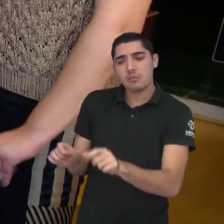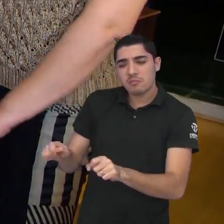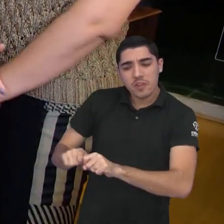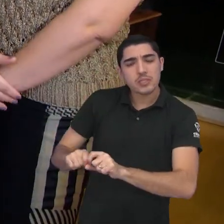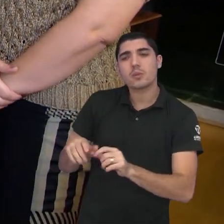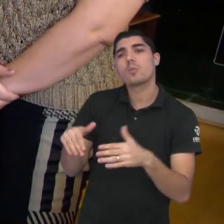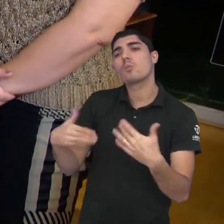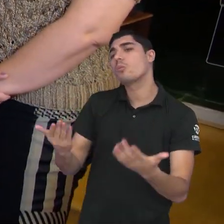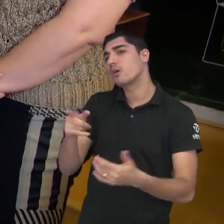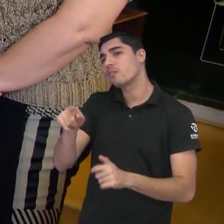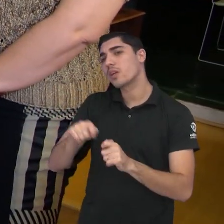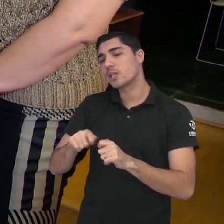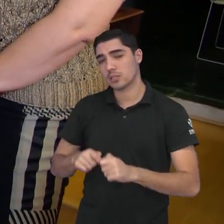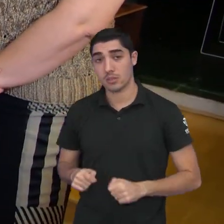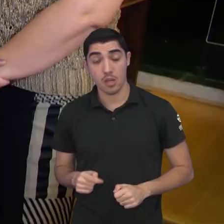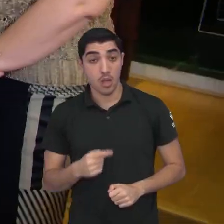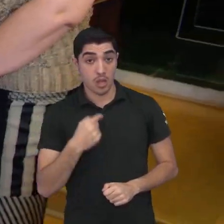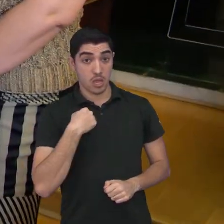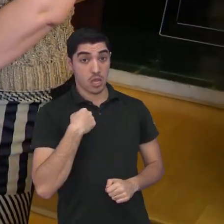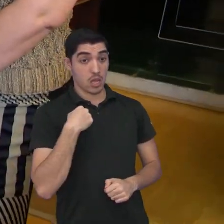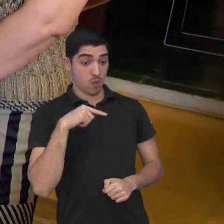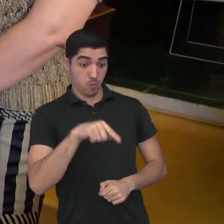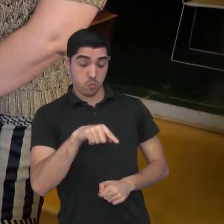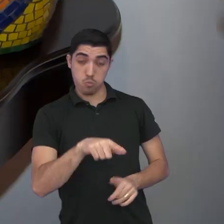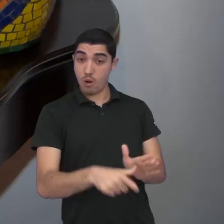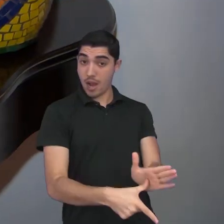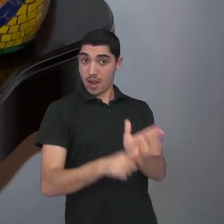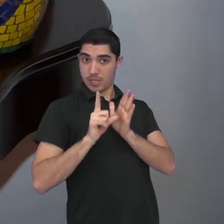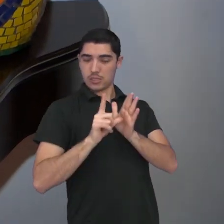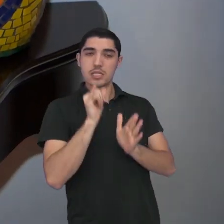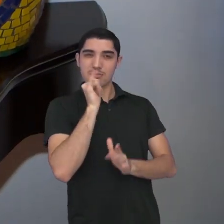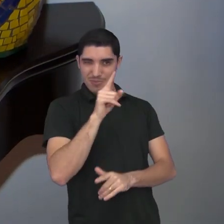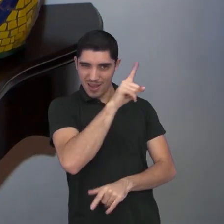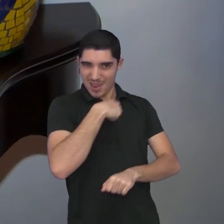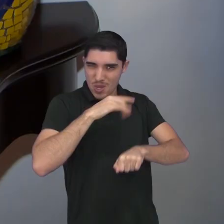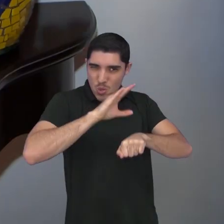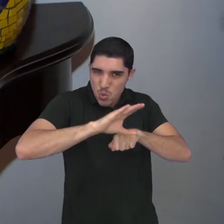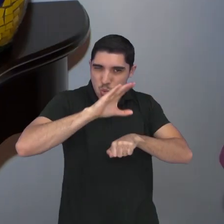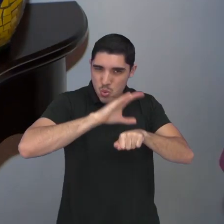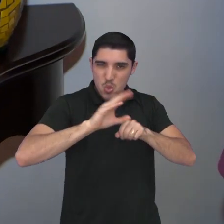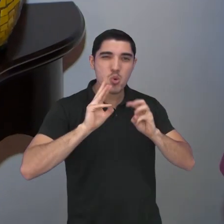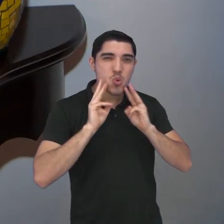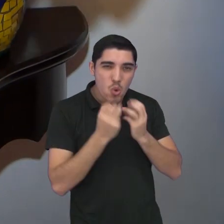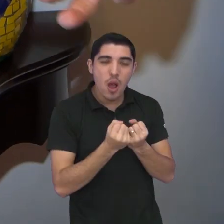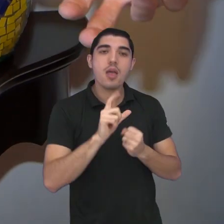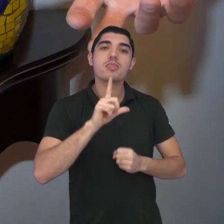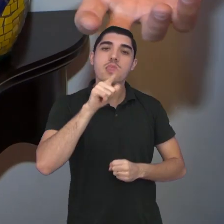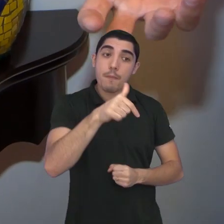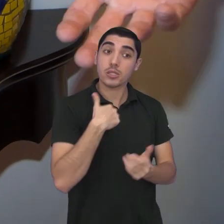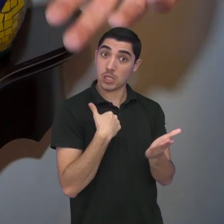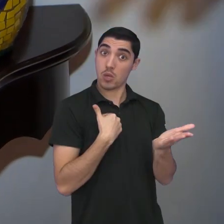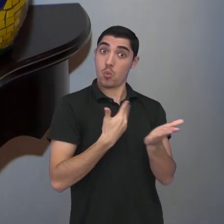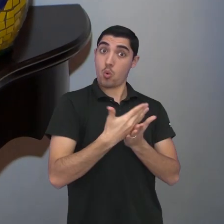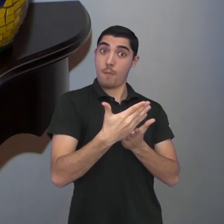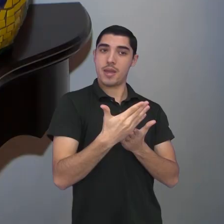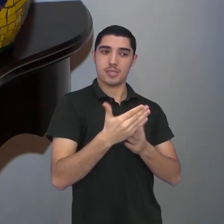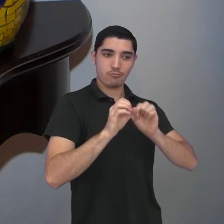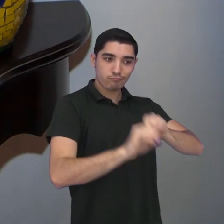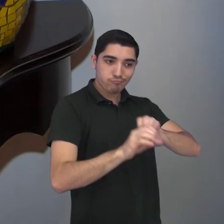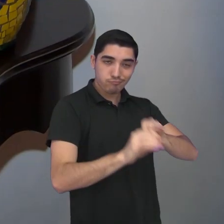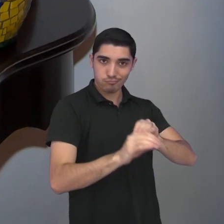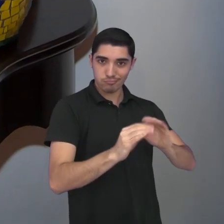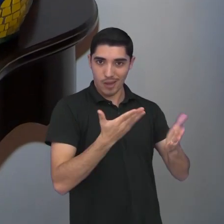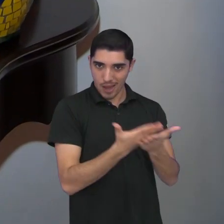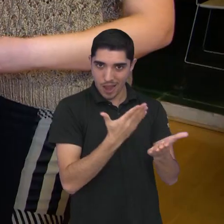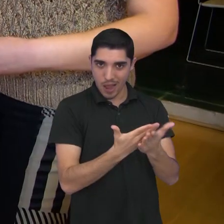você criou quando? Isso eu criei antes desse processo todo aqui. Quando eu estava lá no ateliê, começando também a dar aula, que comecei a dar aula